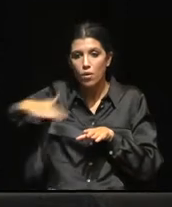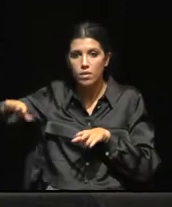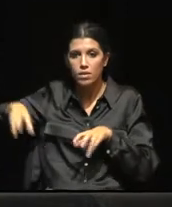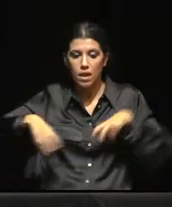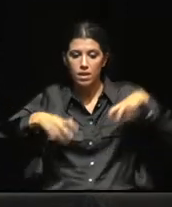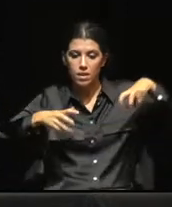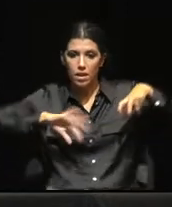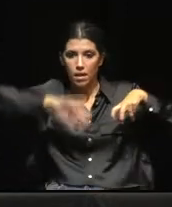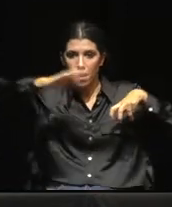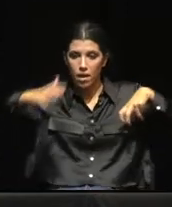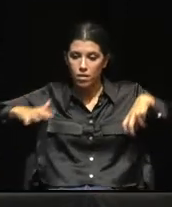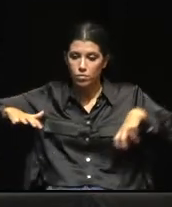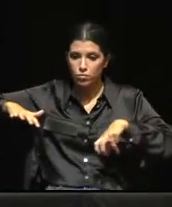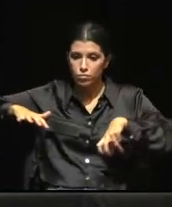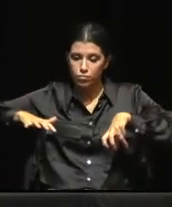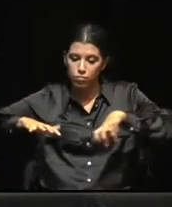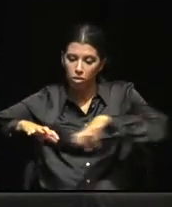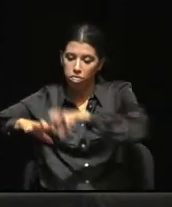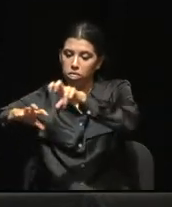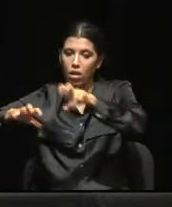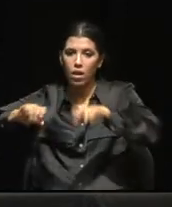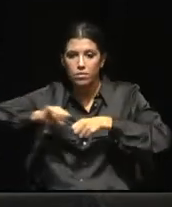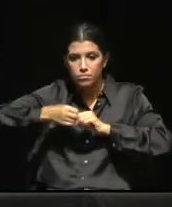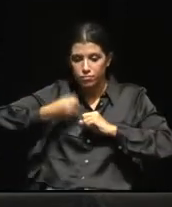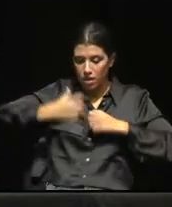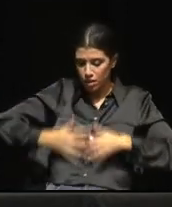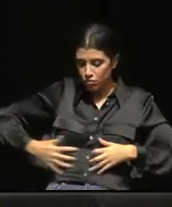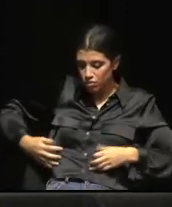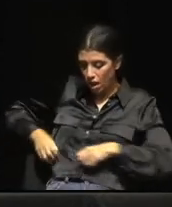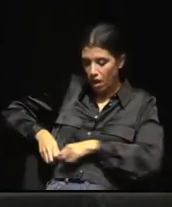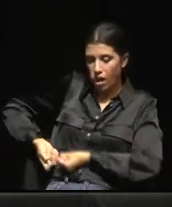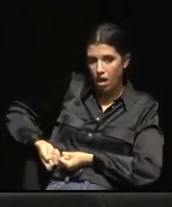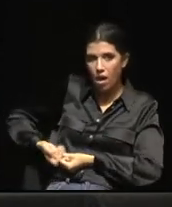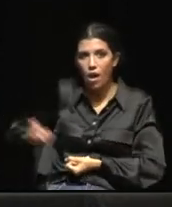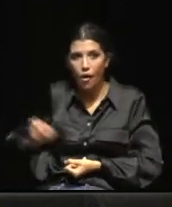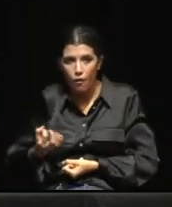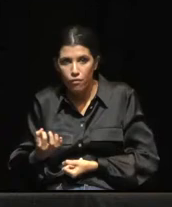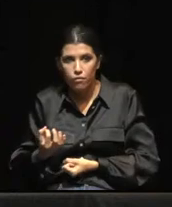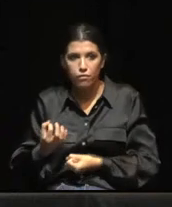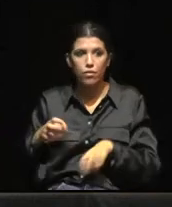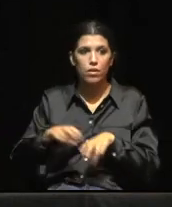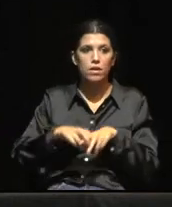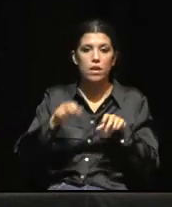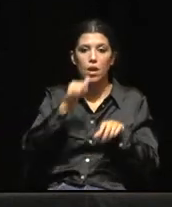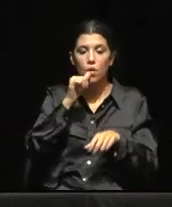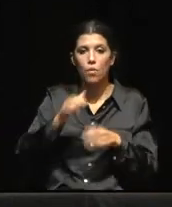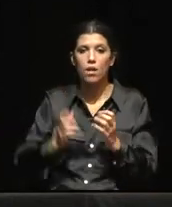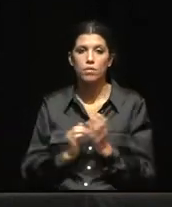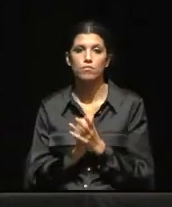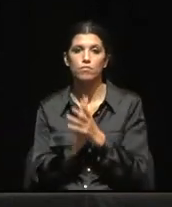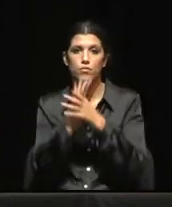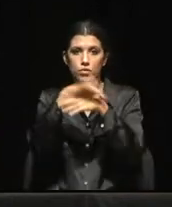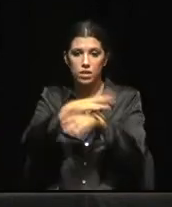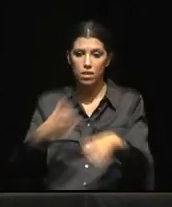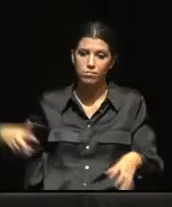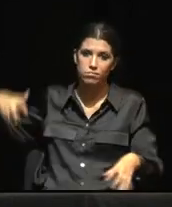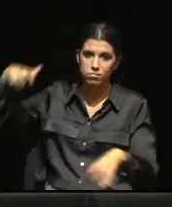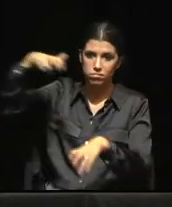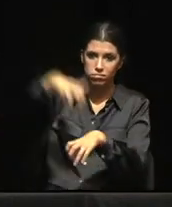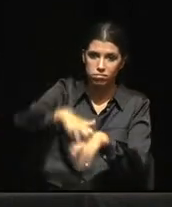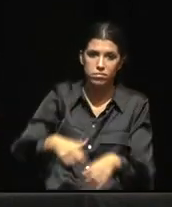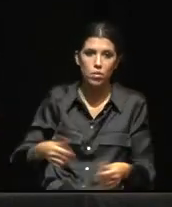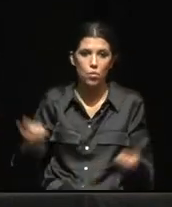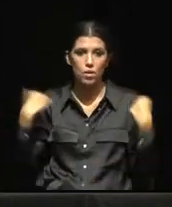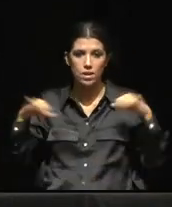enquanto sobrevoava a ilha do pico e fraturou uma costela saltou para a cratera do Vulcão da Ilha do pico o